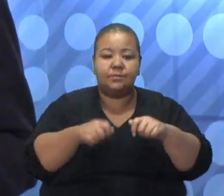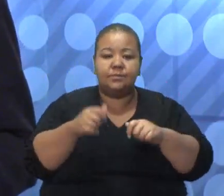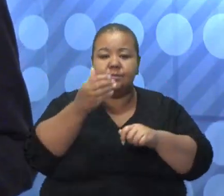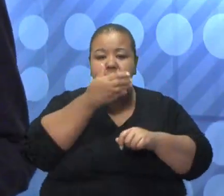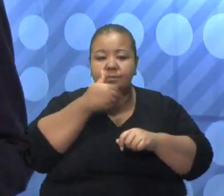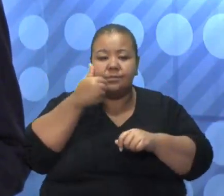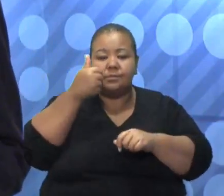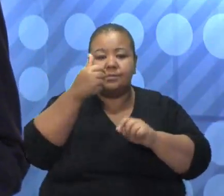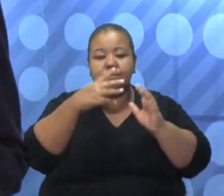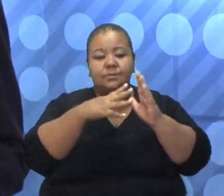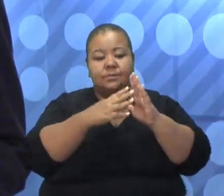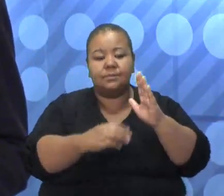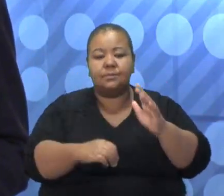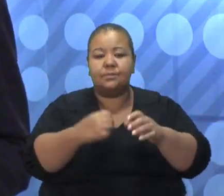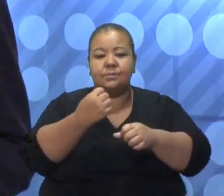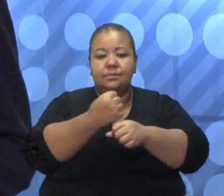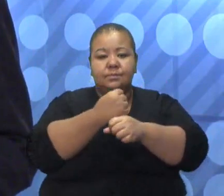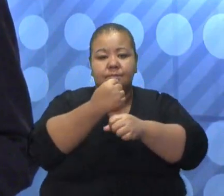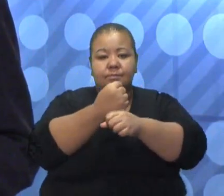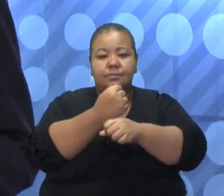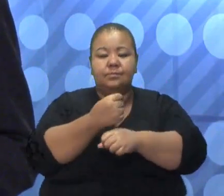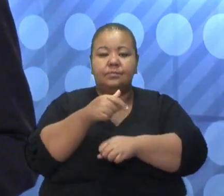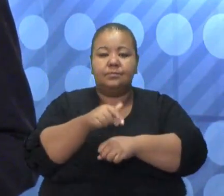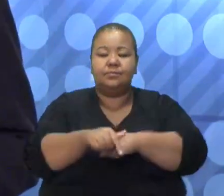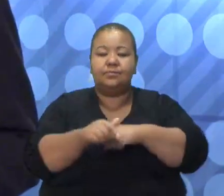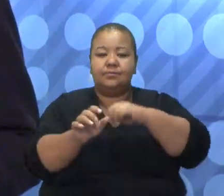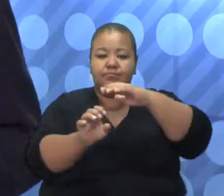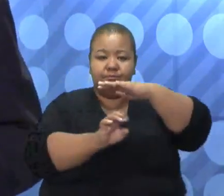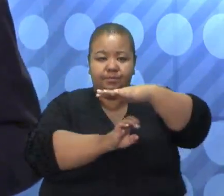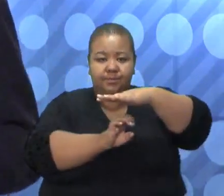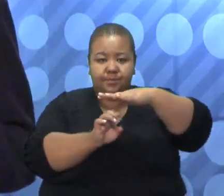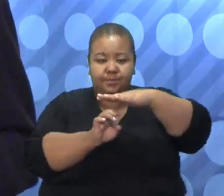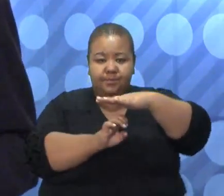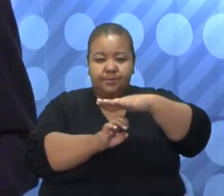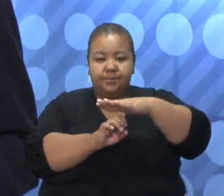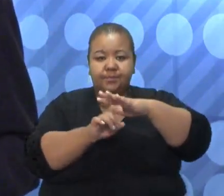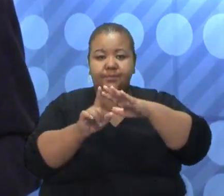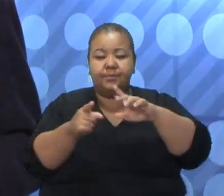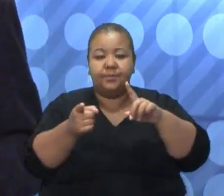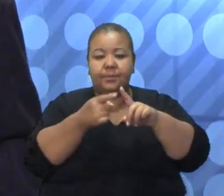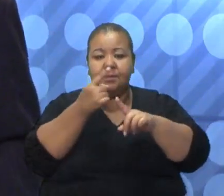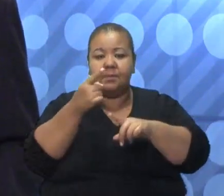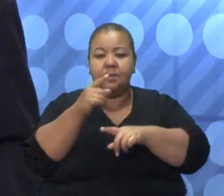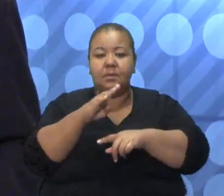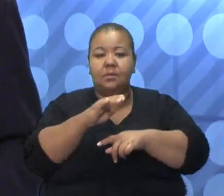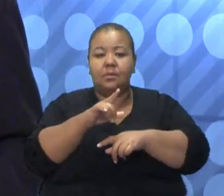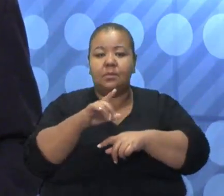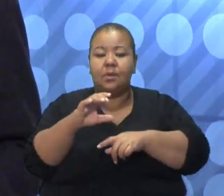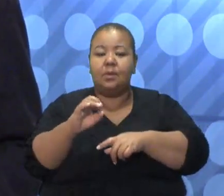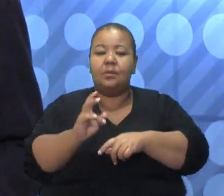eficiência para o modelo produtivo da nossa organização. Então, fechado esse primeiro bloco, nós vamos dar